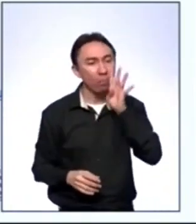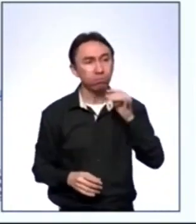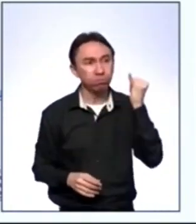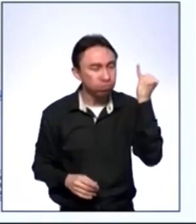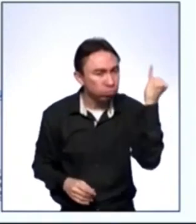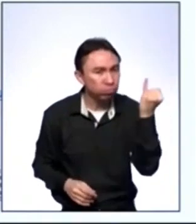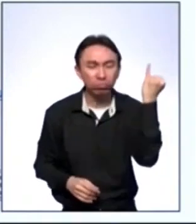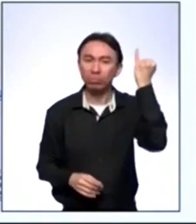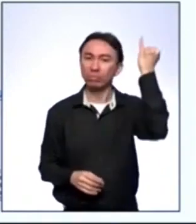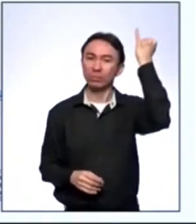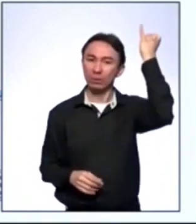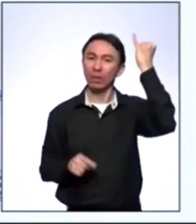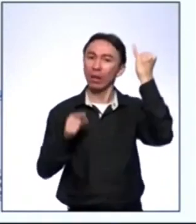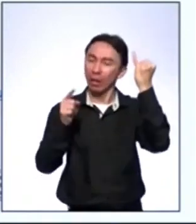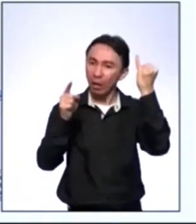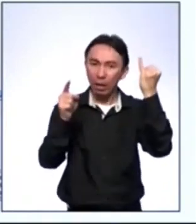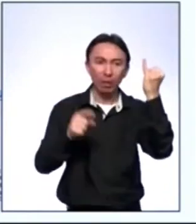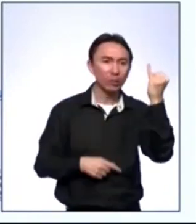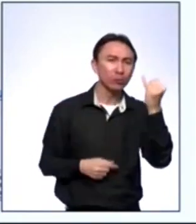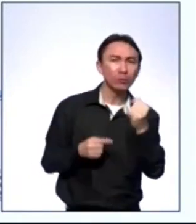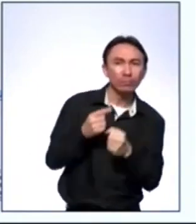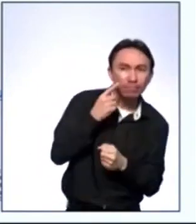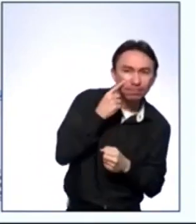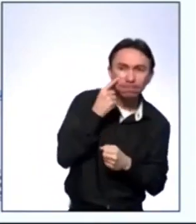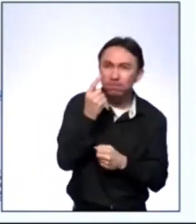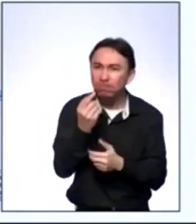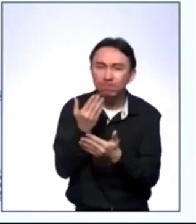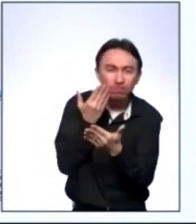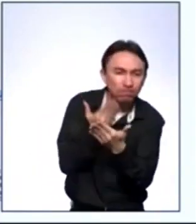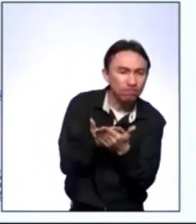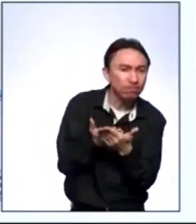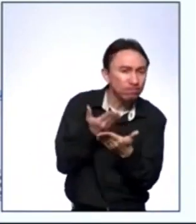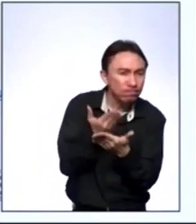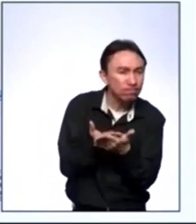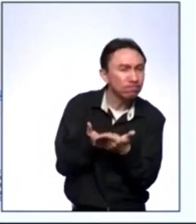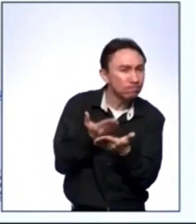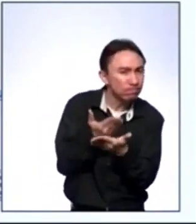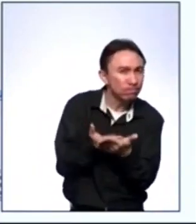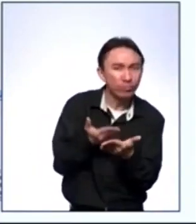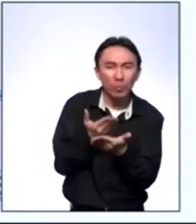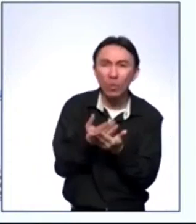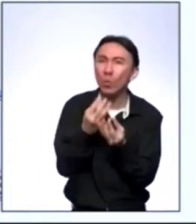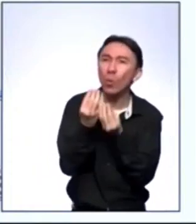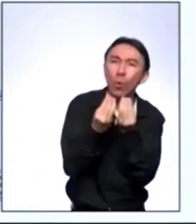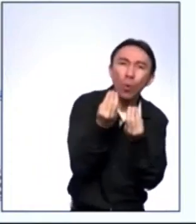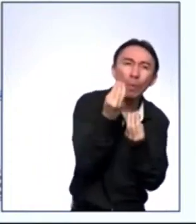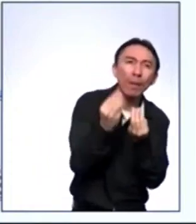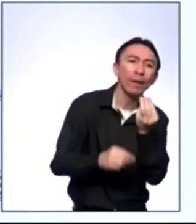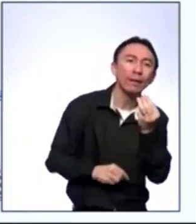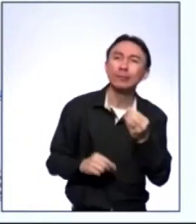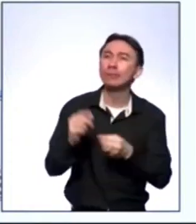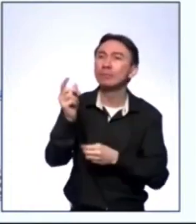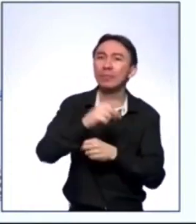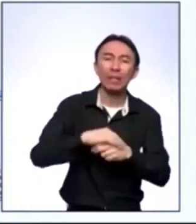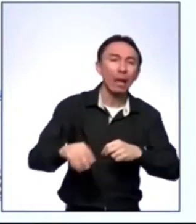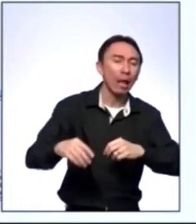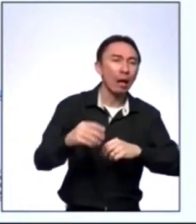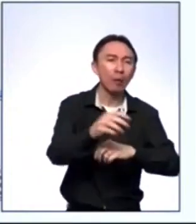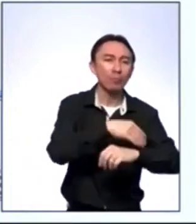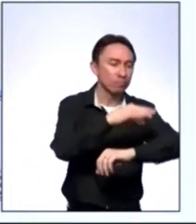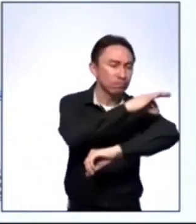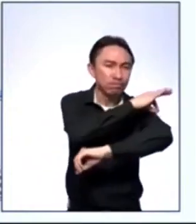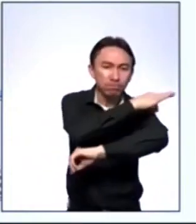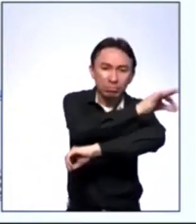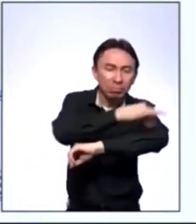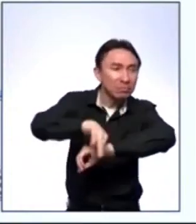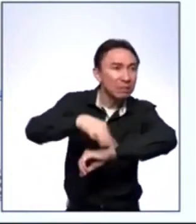importante, é interessante que a gente vá lá estudar até a conformação física, né? A arquitetônica da cidade